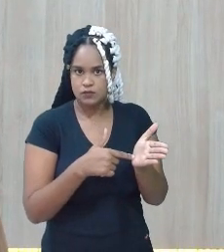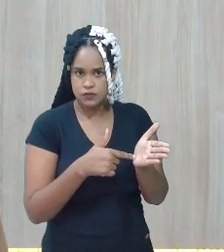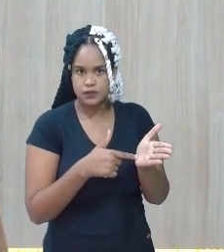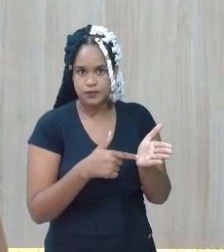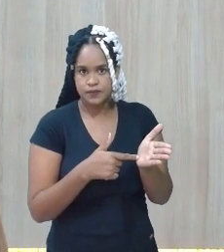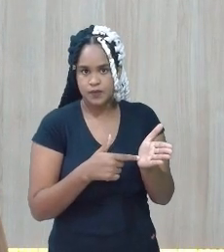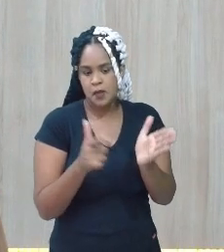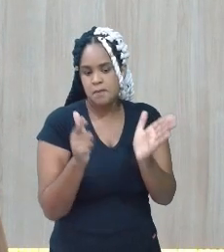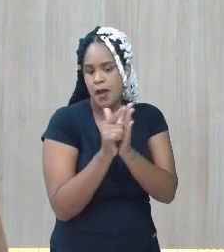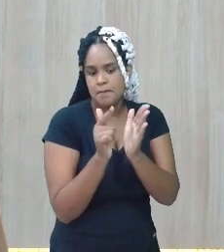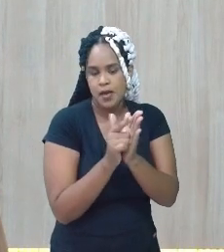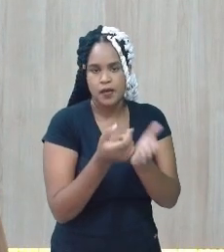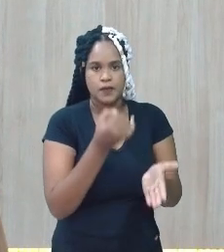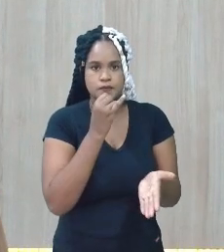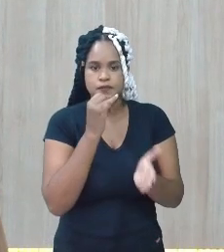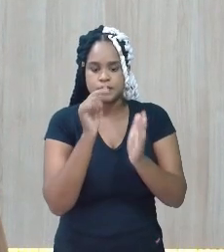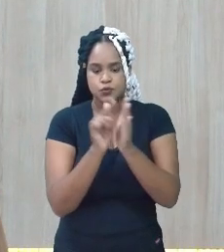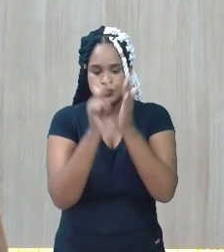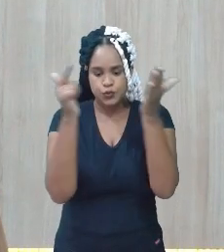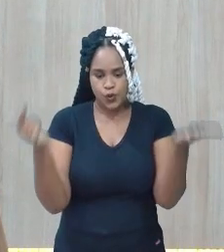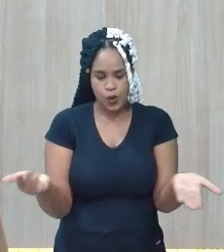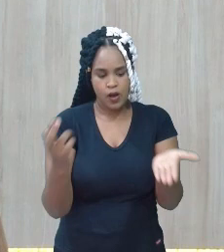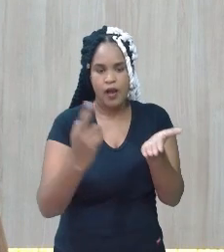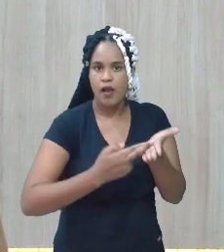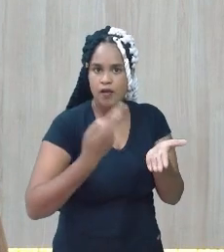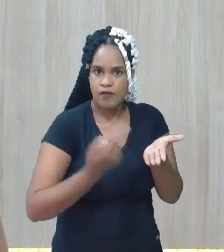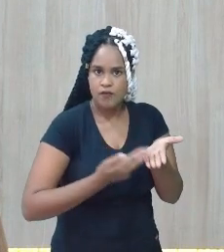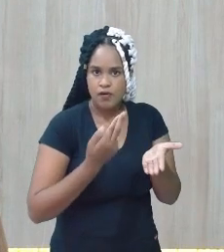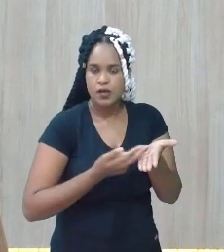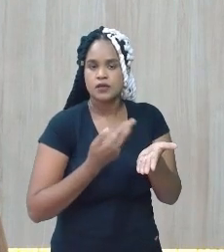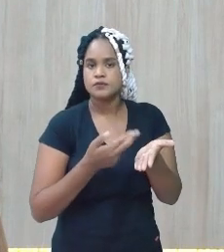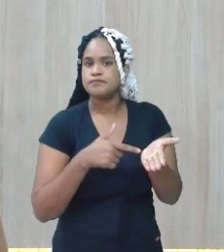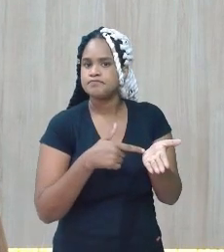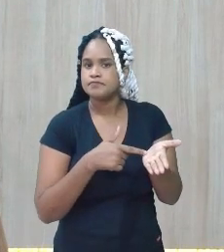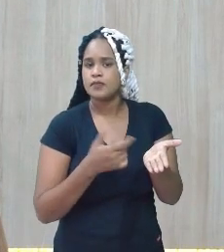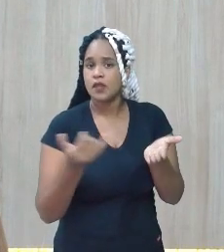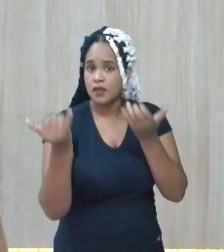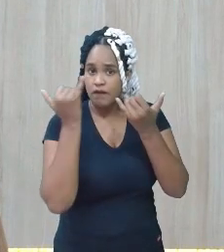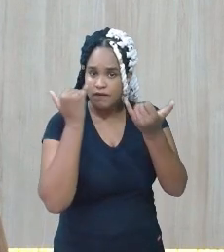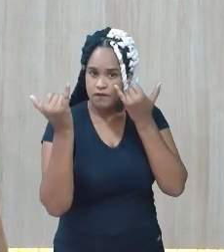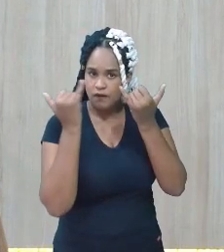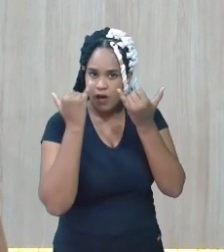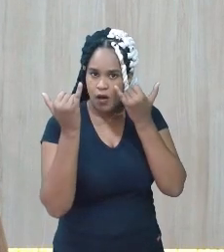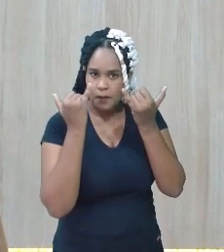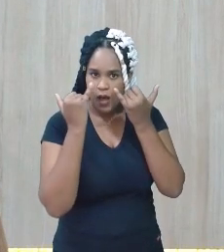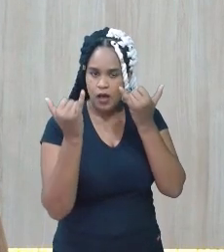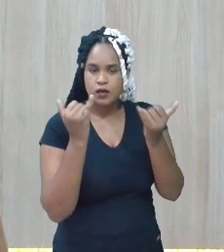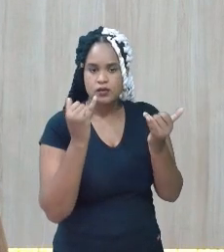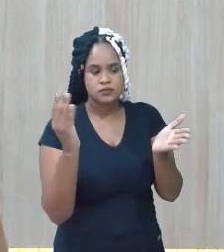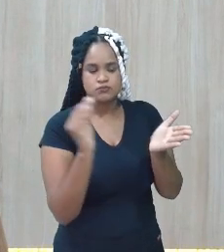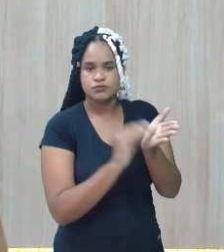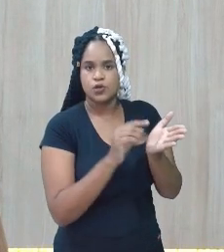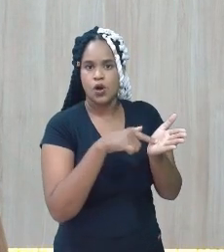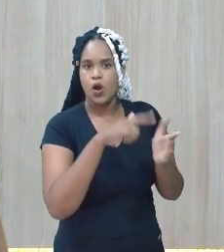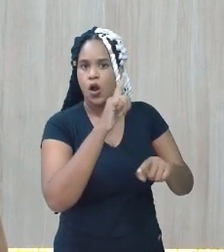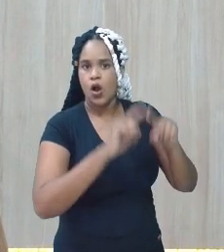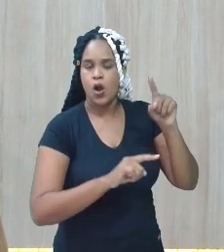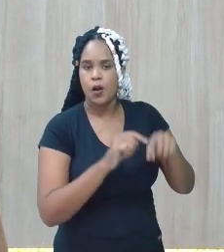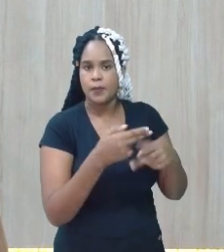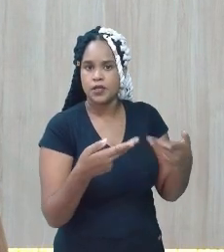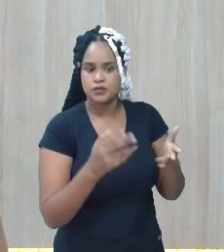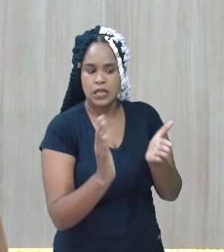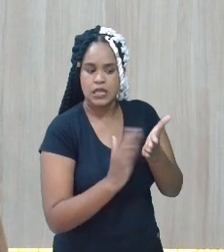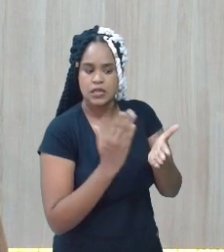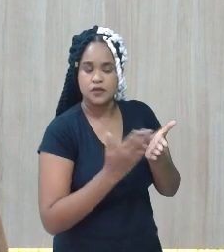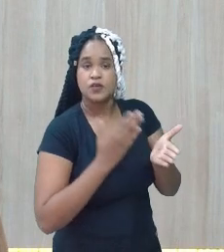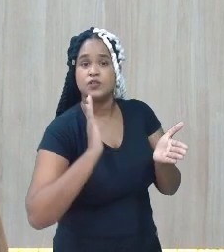é? No jornal, na revista, no livro, aquele objeto, ele já é, como é que a gente